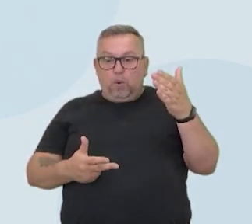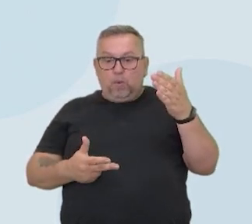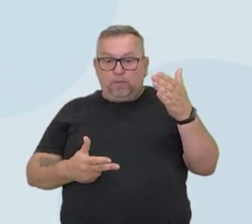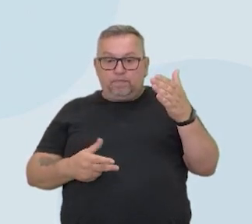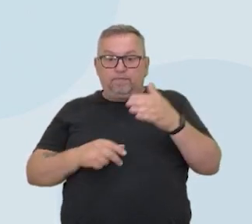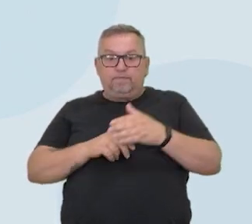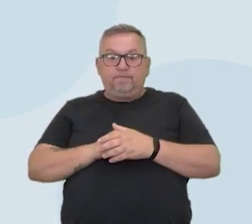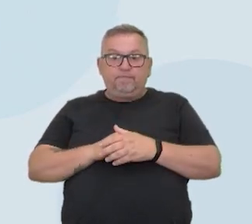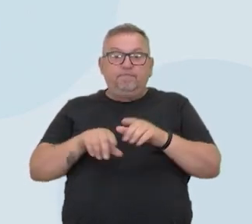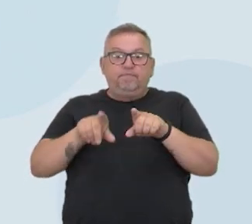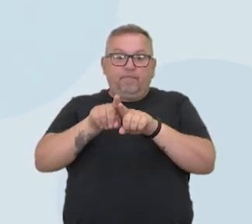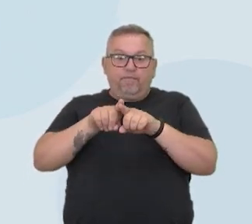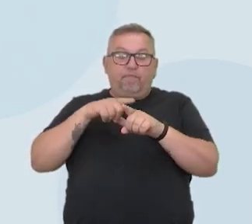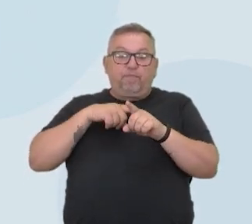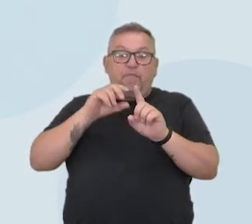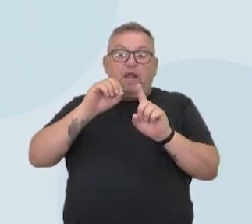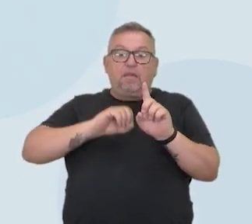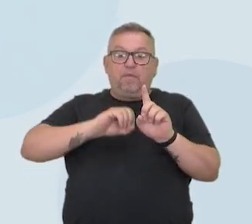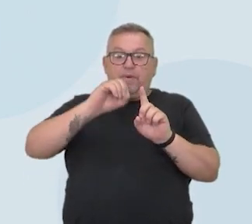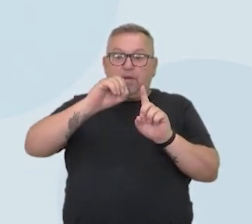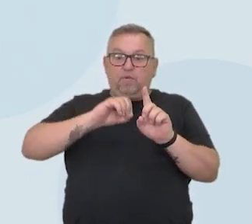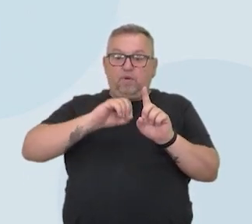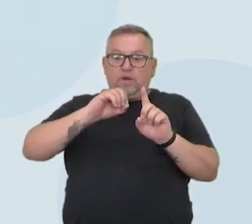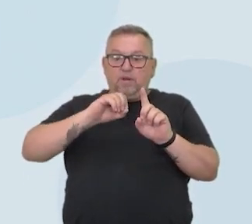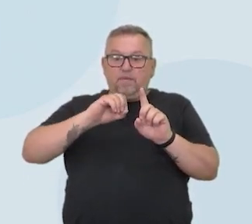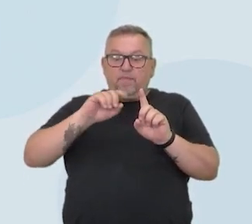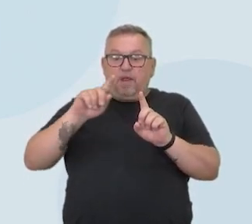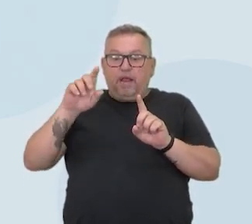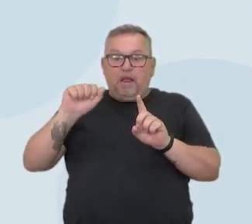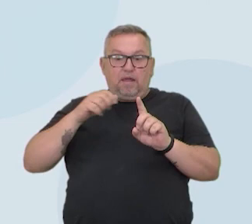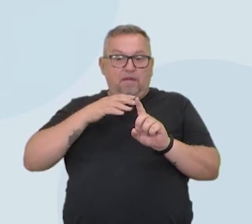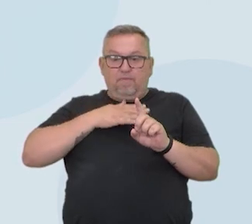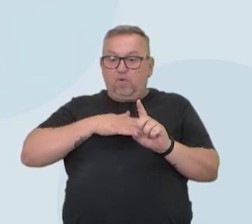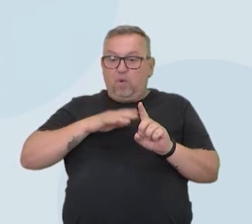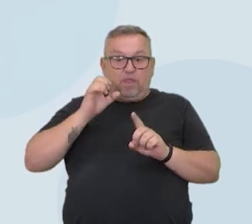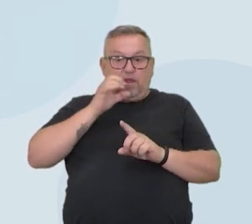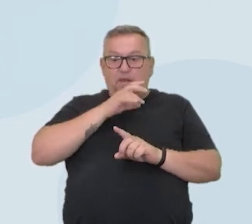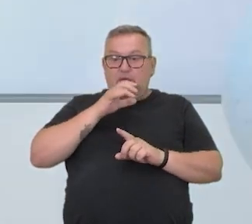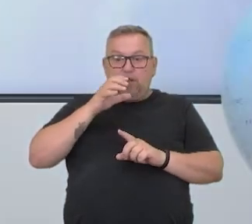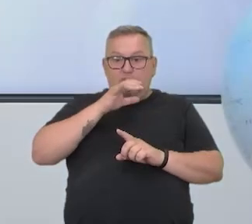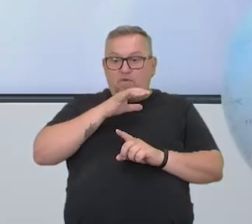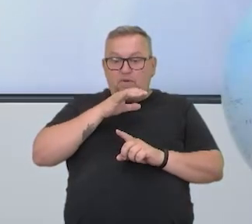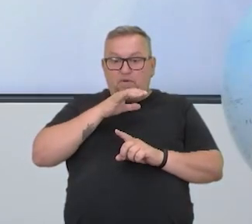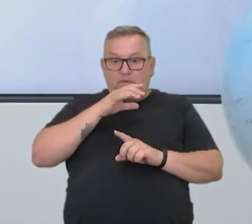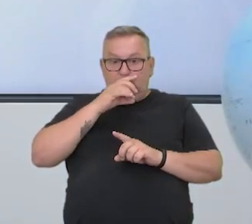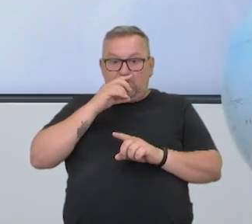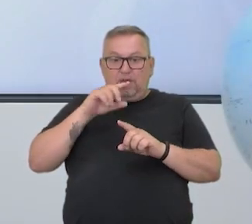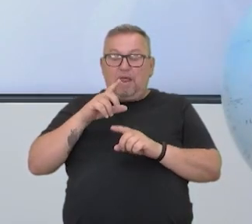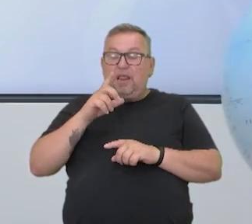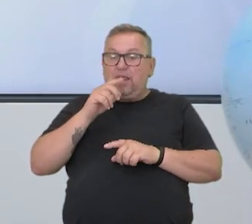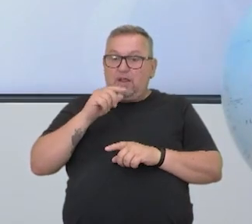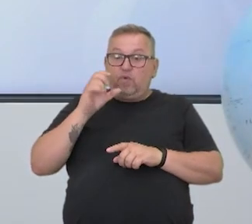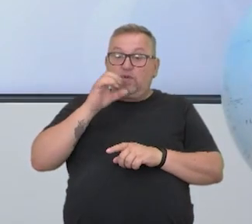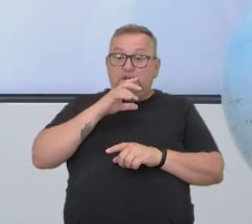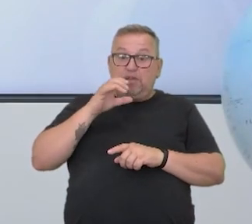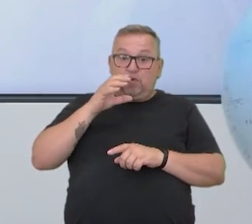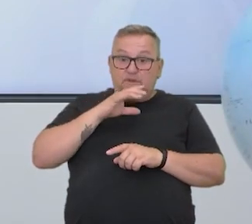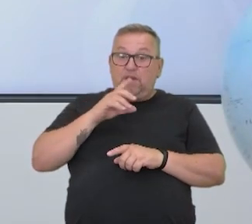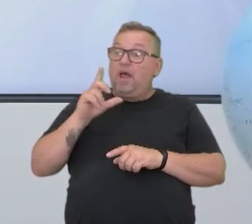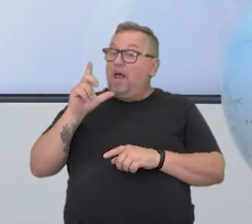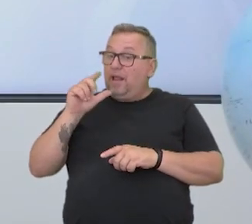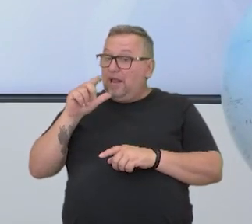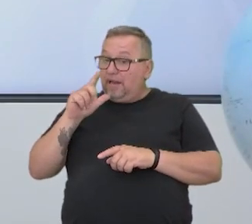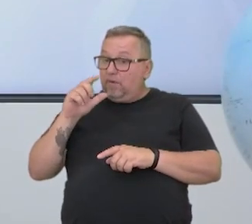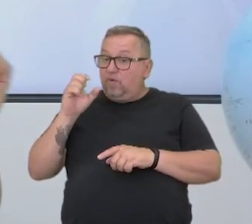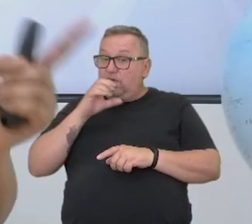solubilidade desse gás e a temperatura, né? Gases não gostam de ambientes quentes, ambientes líquidos